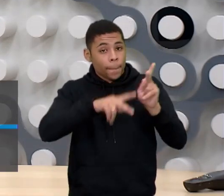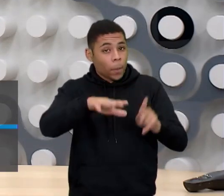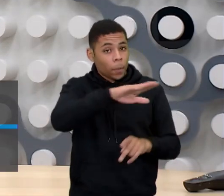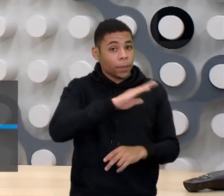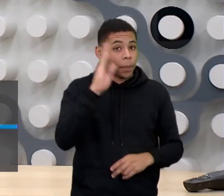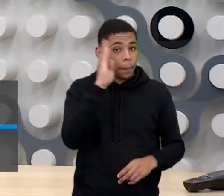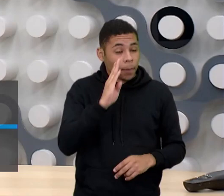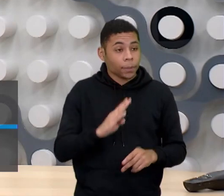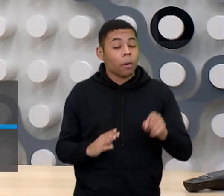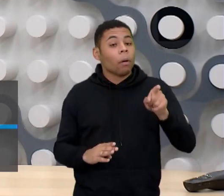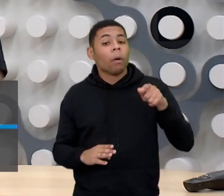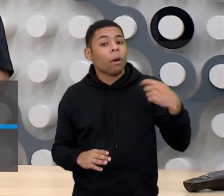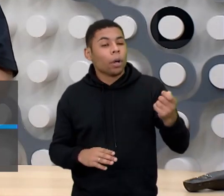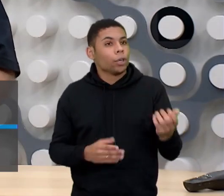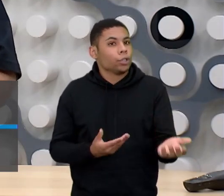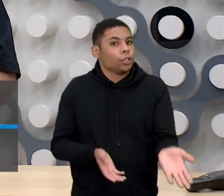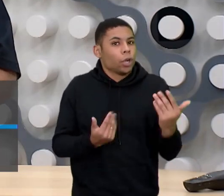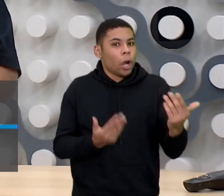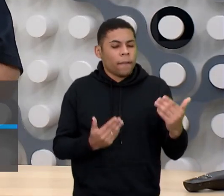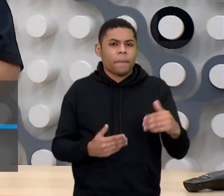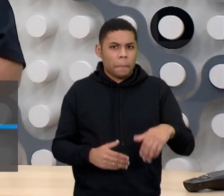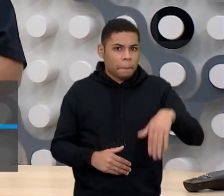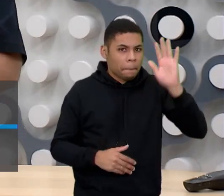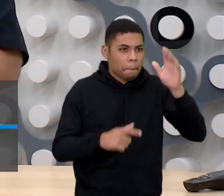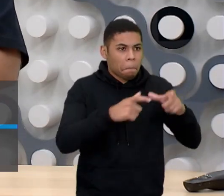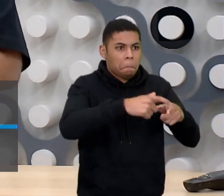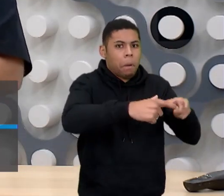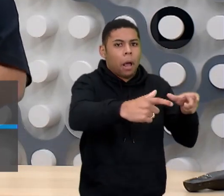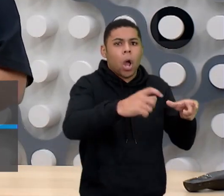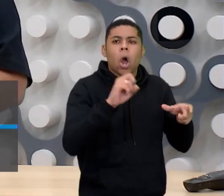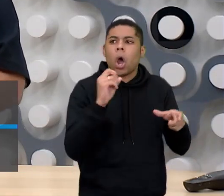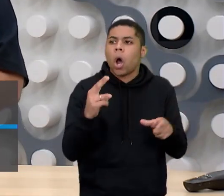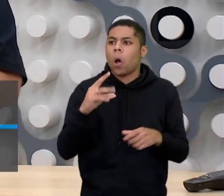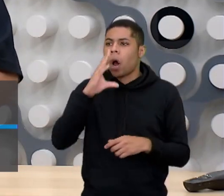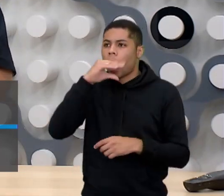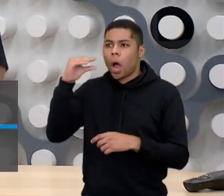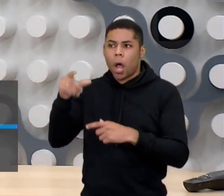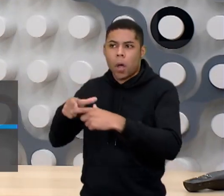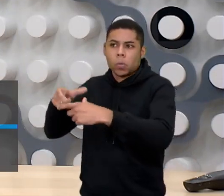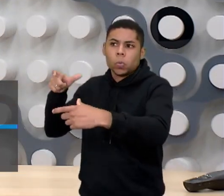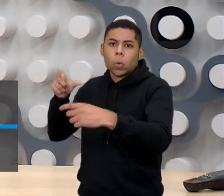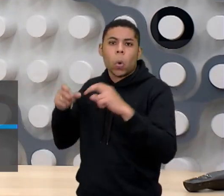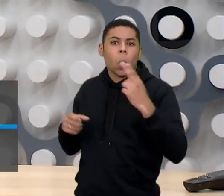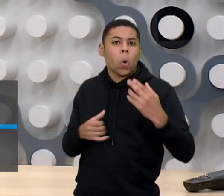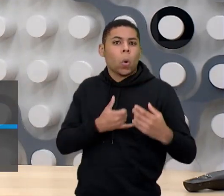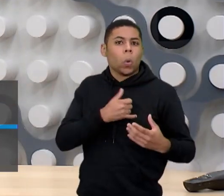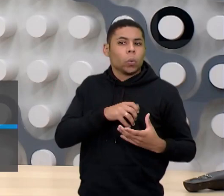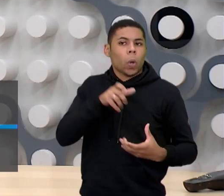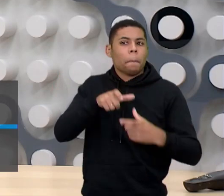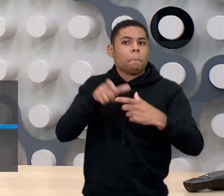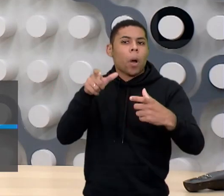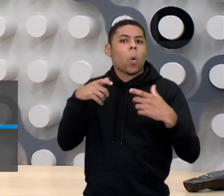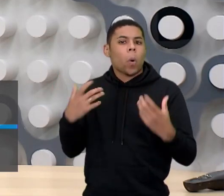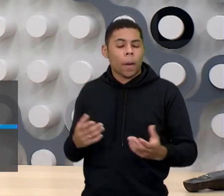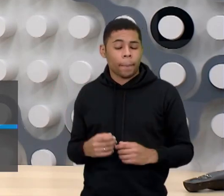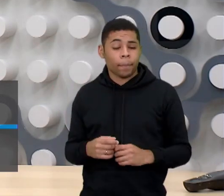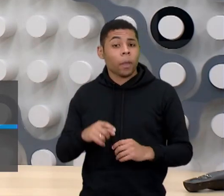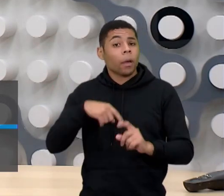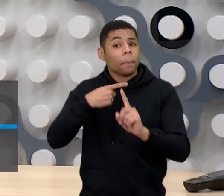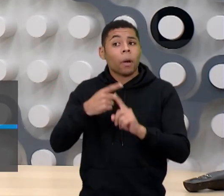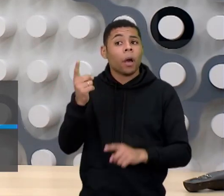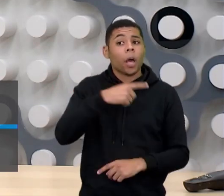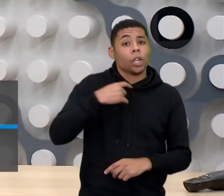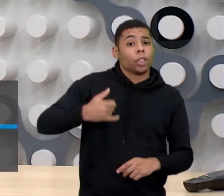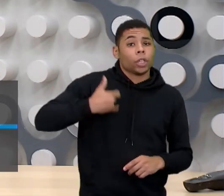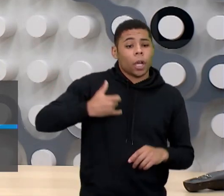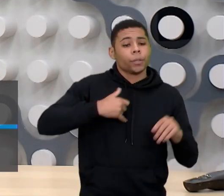mais jovem, se ela é mais idosa ou se ela é uma população adulta, né? Vimos lá a longevidade, né? Porque o